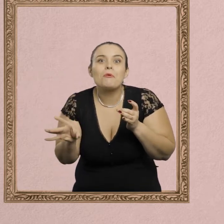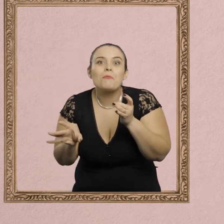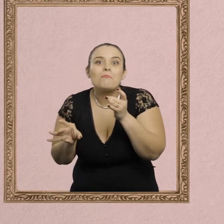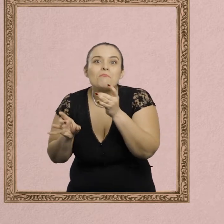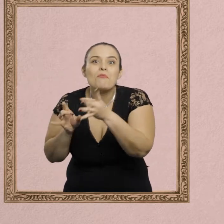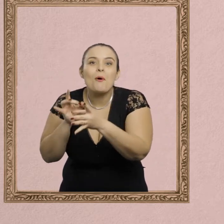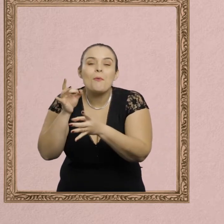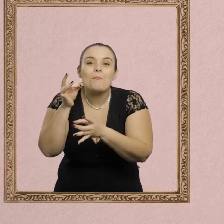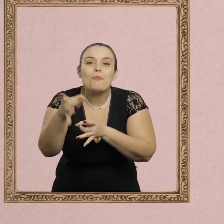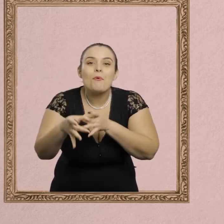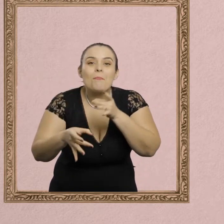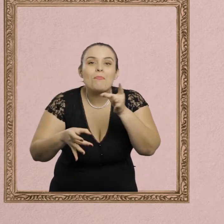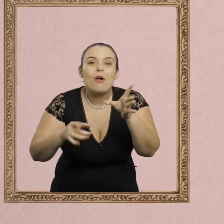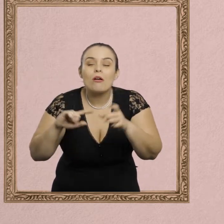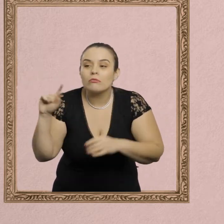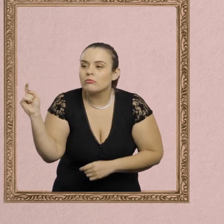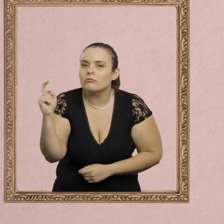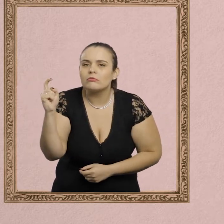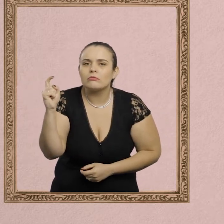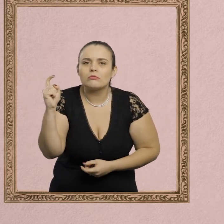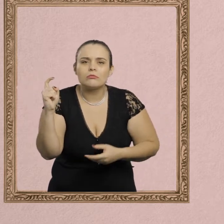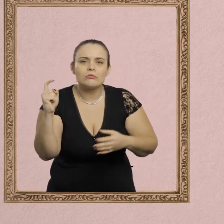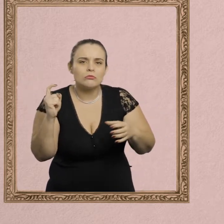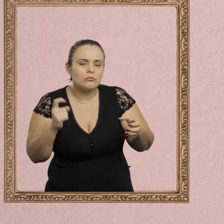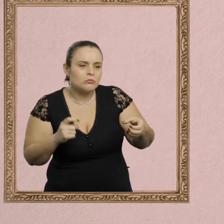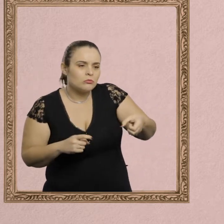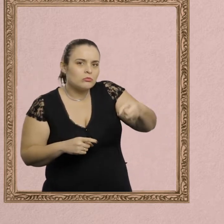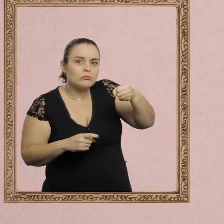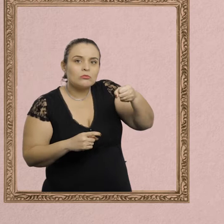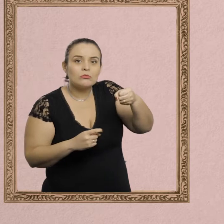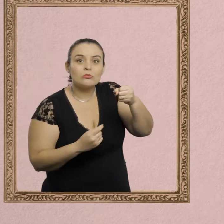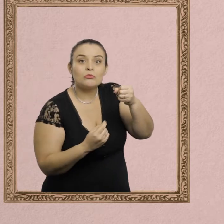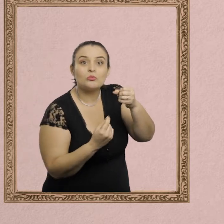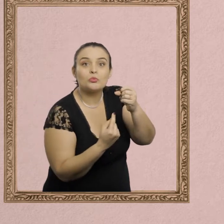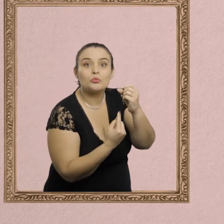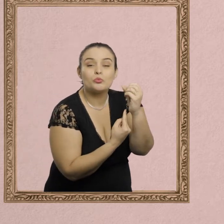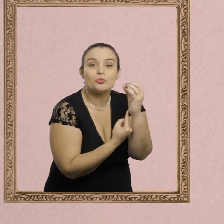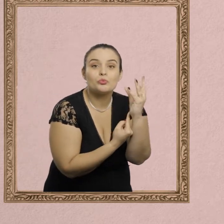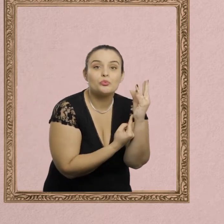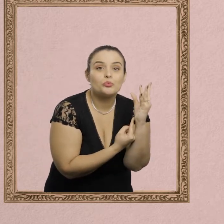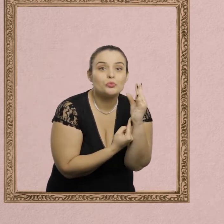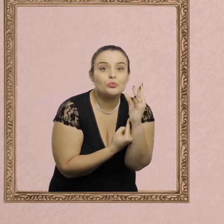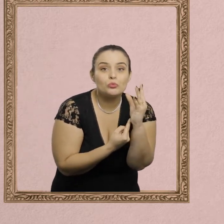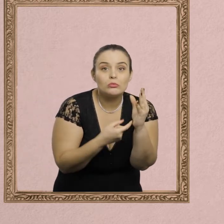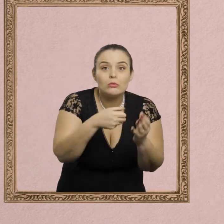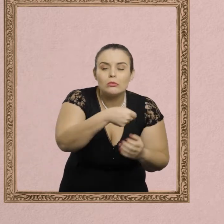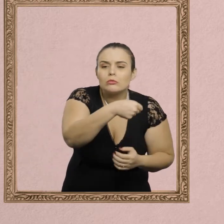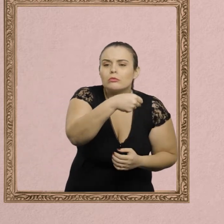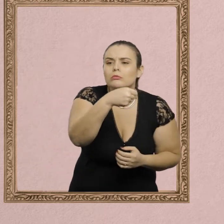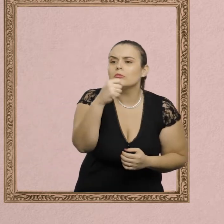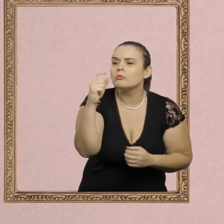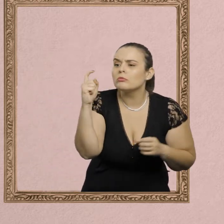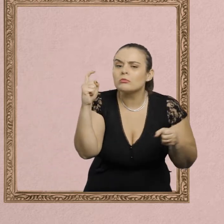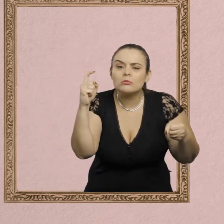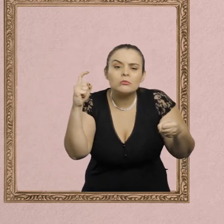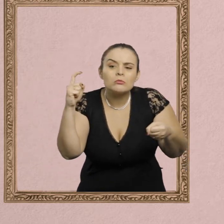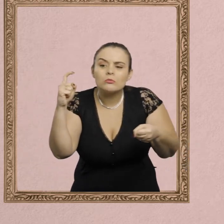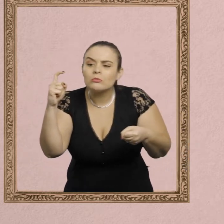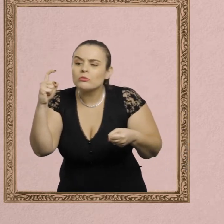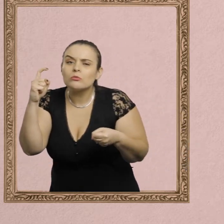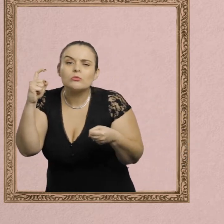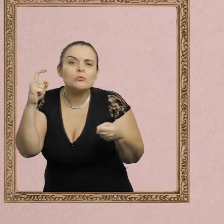Capitão Gancho. Por isso, Gancho pegou um lampião e foi sozinho até a cabine. Capitão Gancho